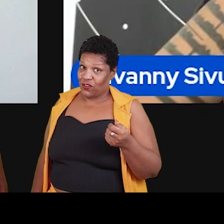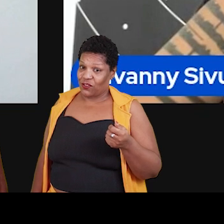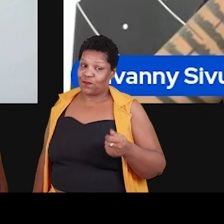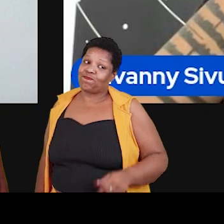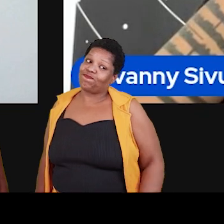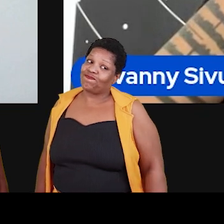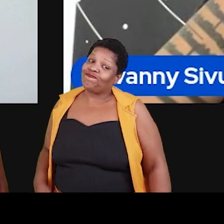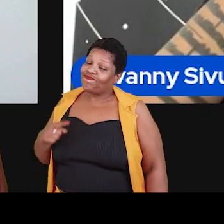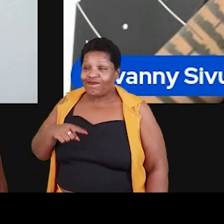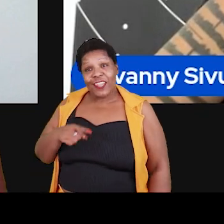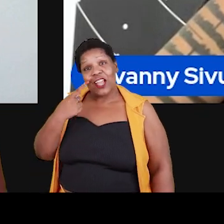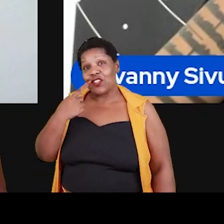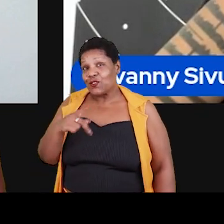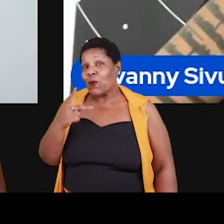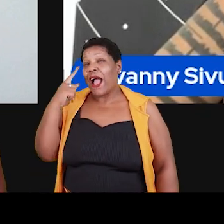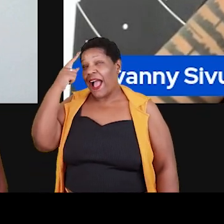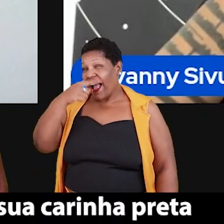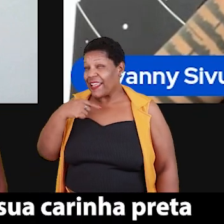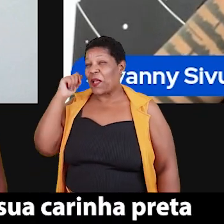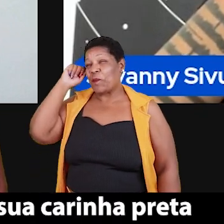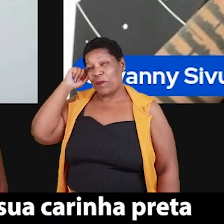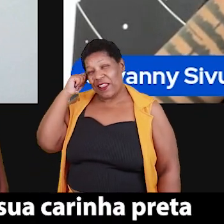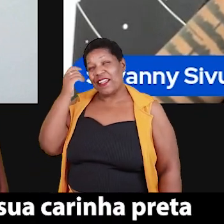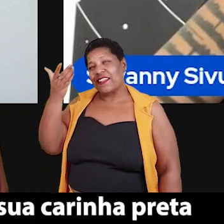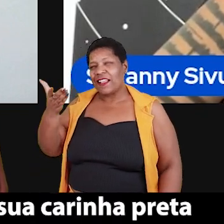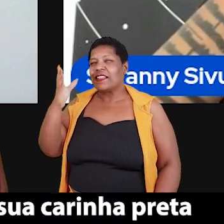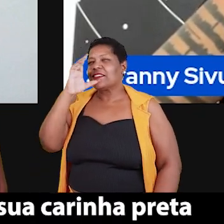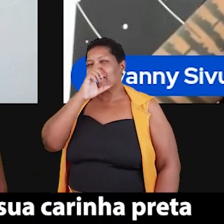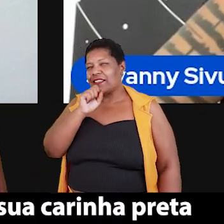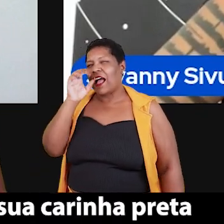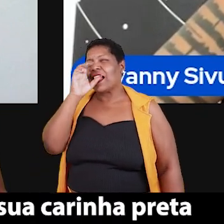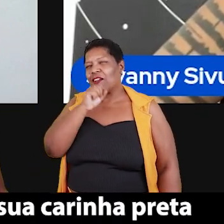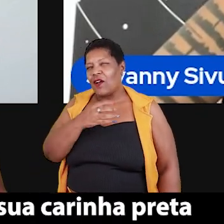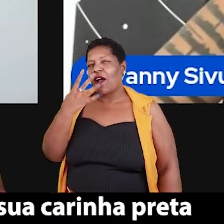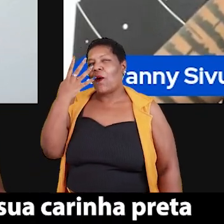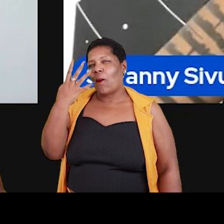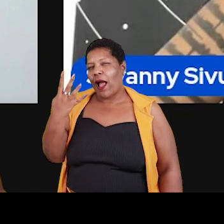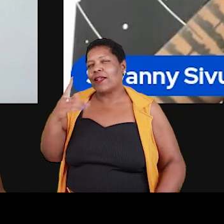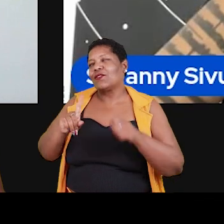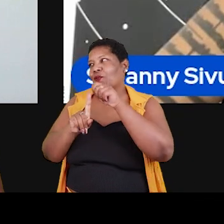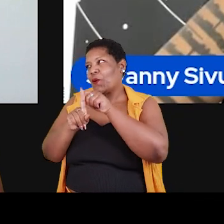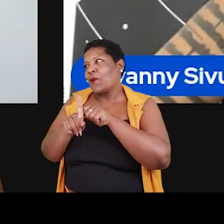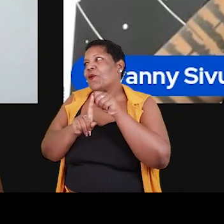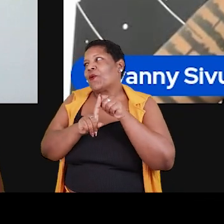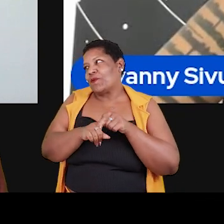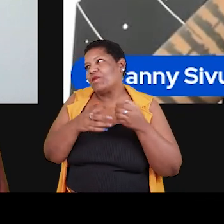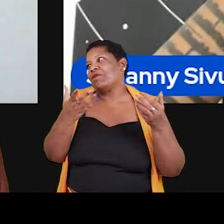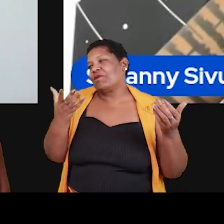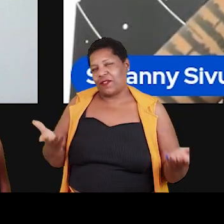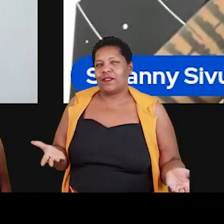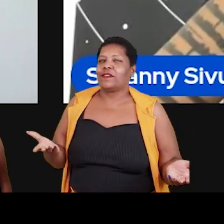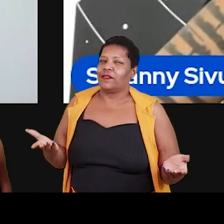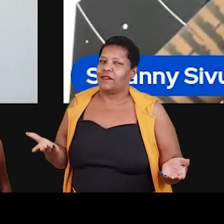Sil, a sua carinha preta todo sábado durante 4 meses. Isso